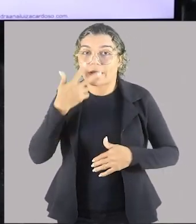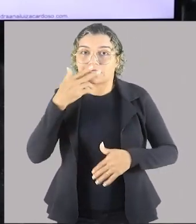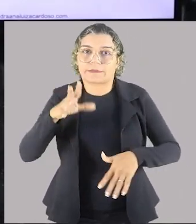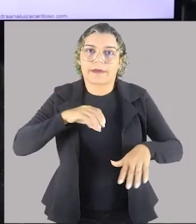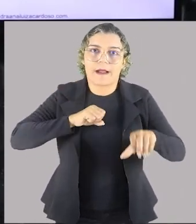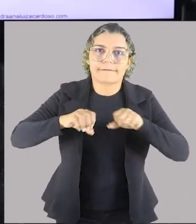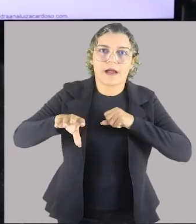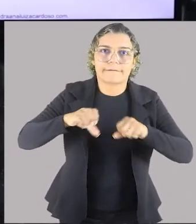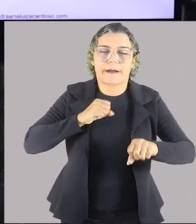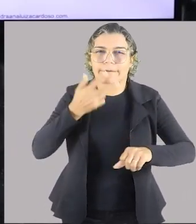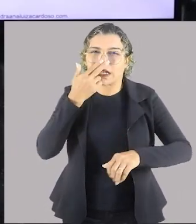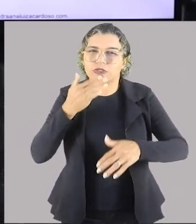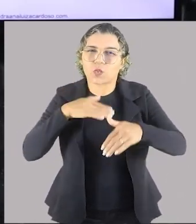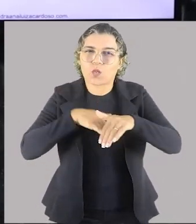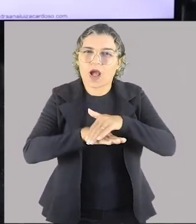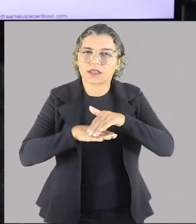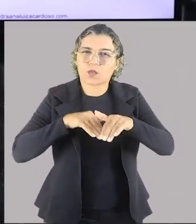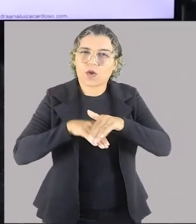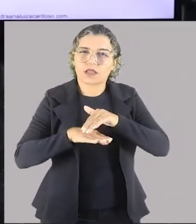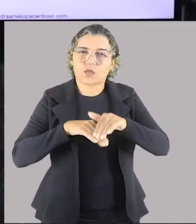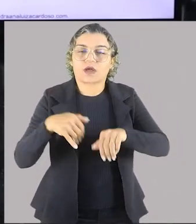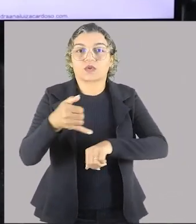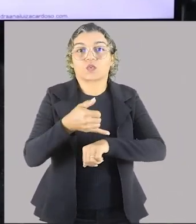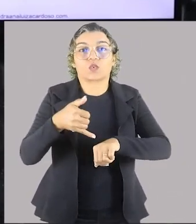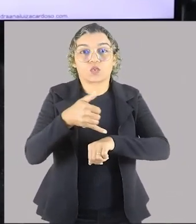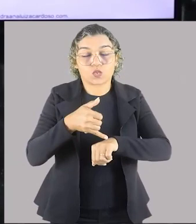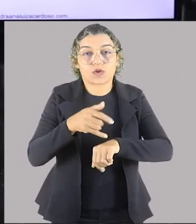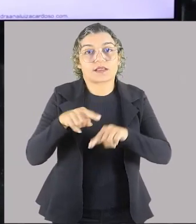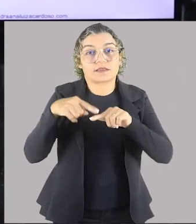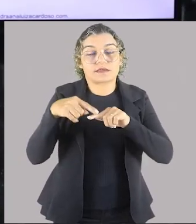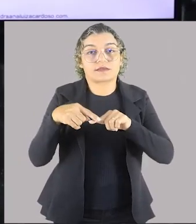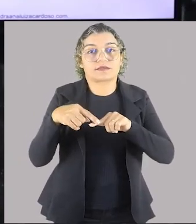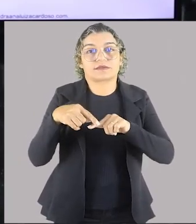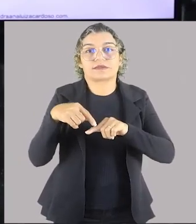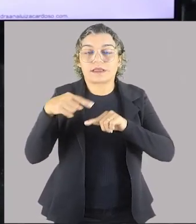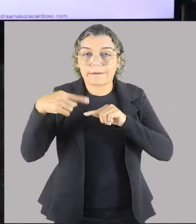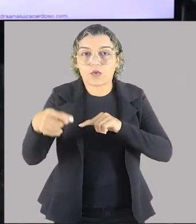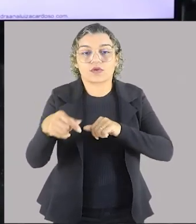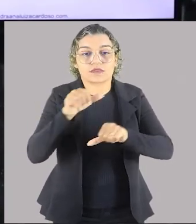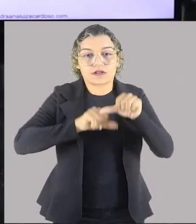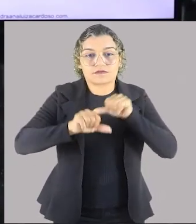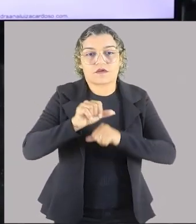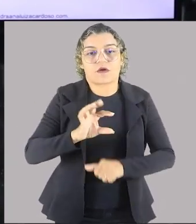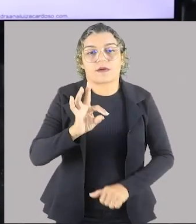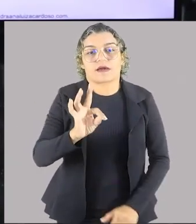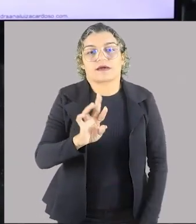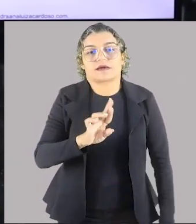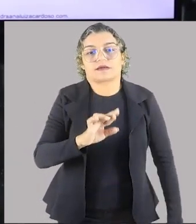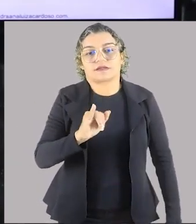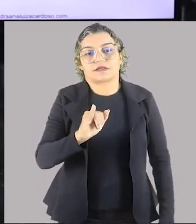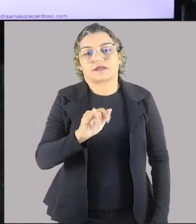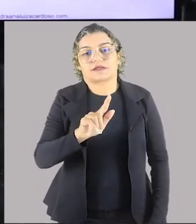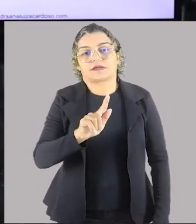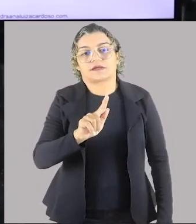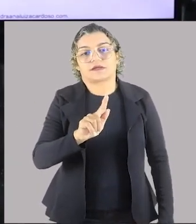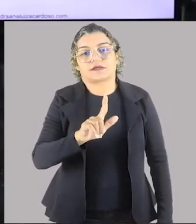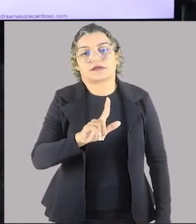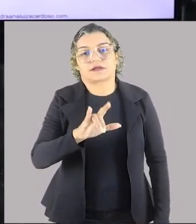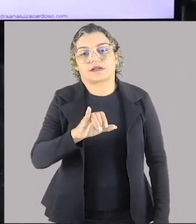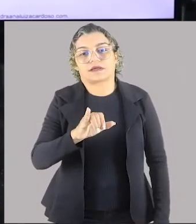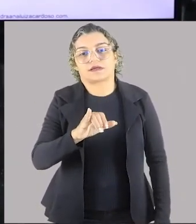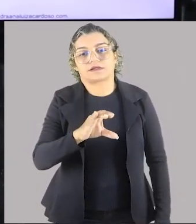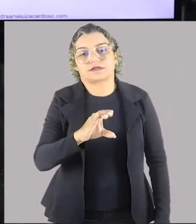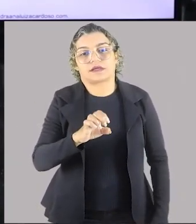essa gordura. E a forma com que ele estoca essa gordura é transformando ela em triglicerídeos para ser colocado dentro das